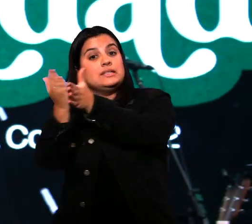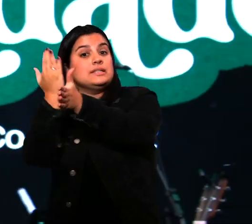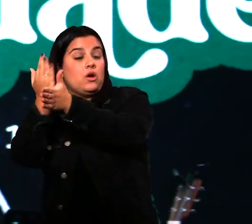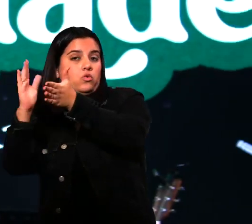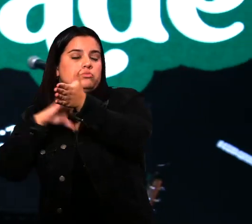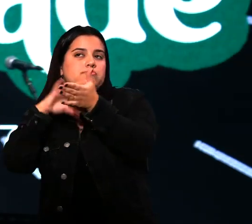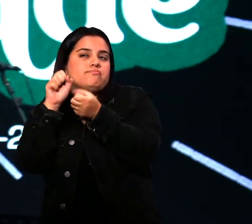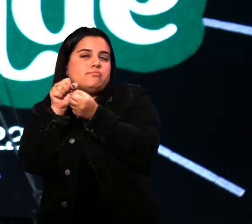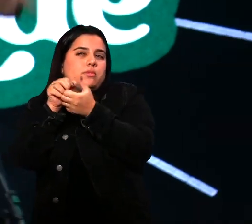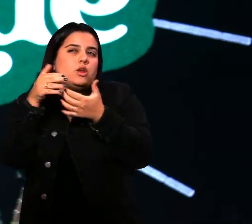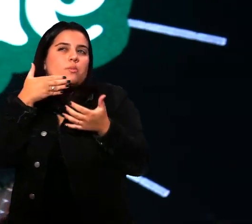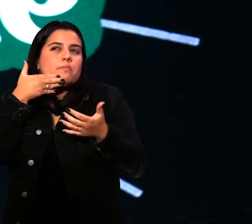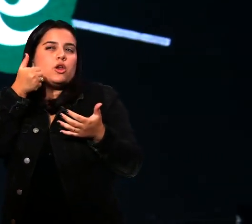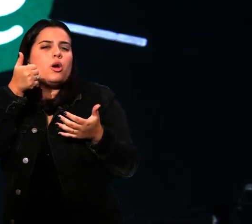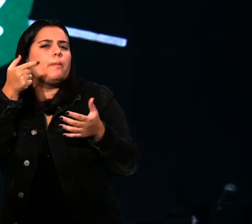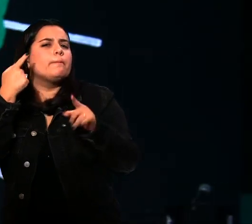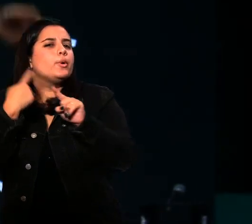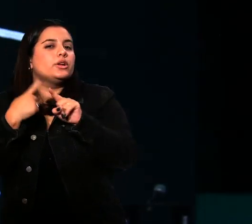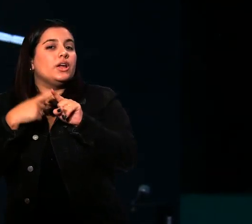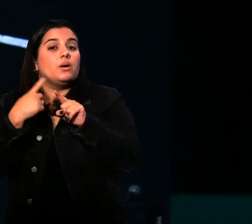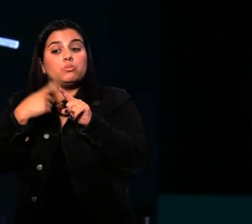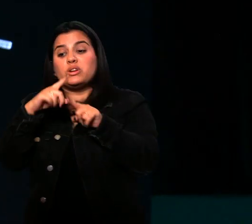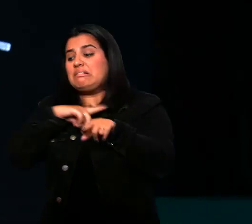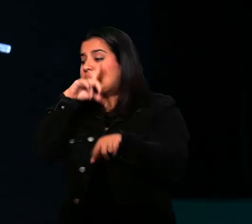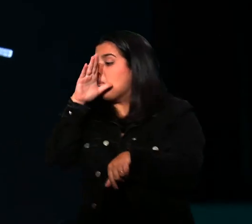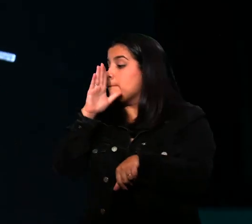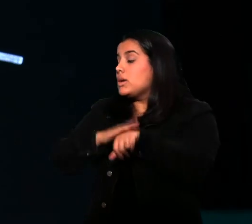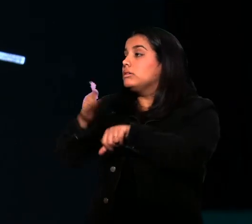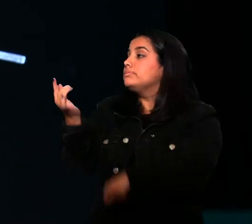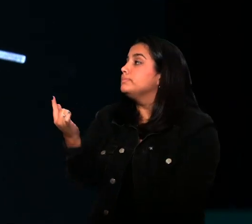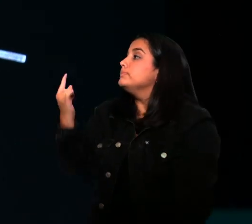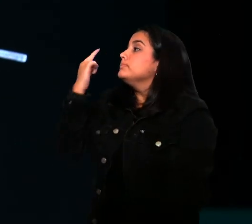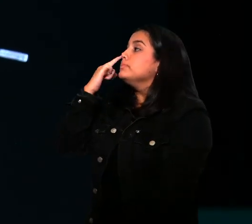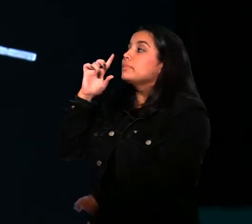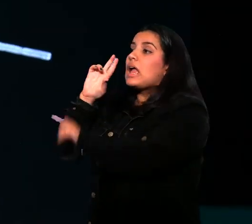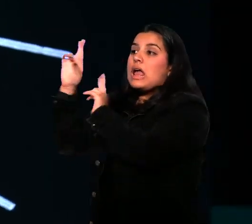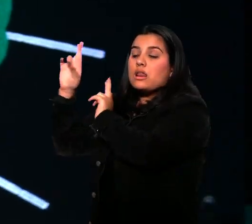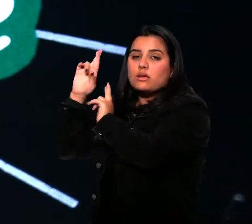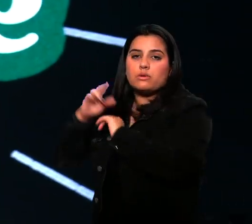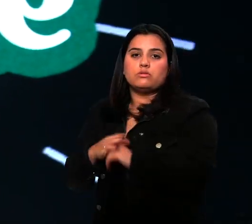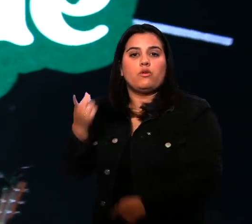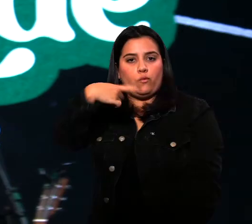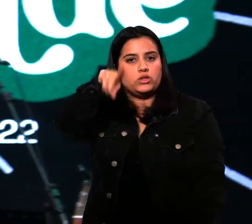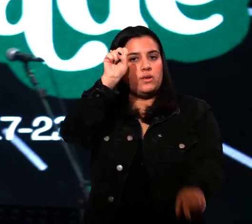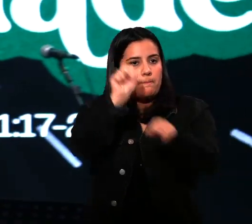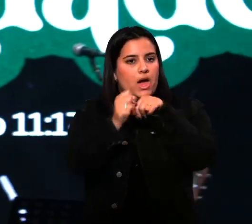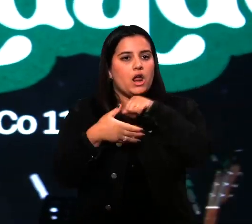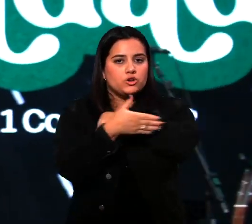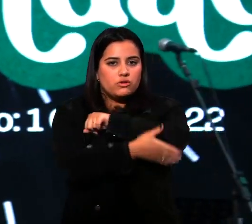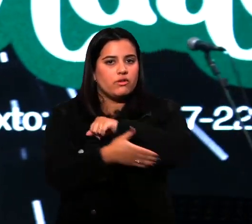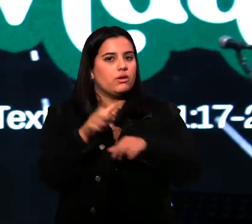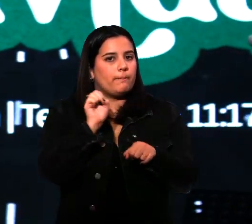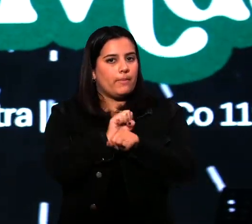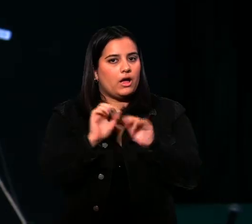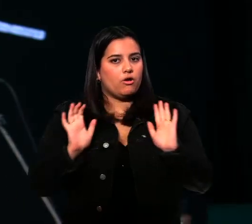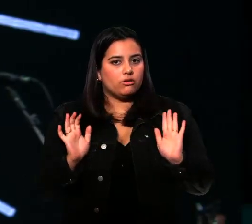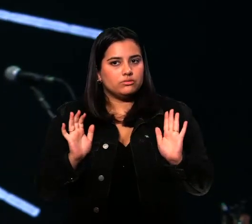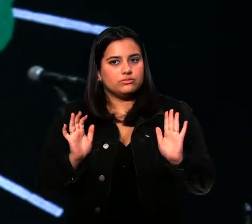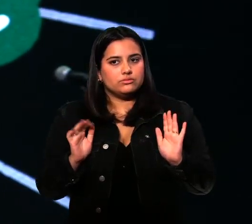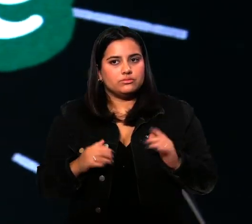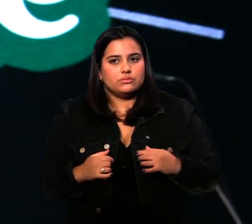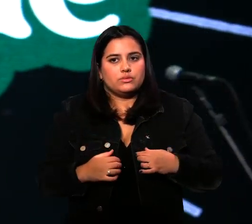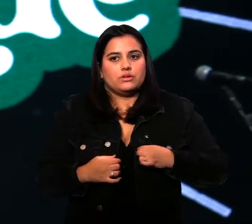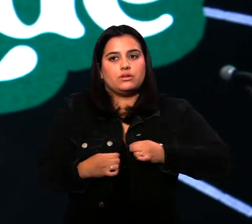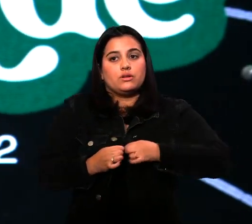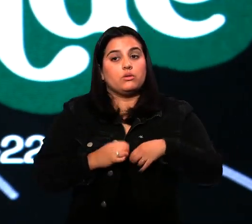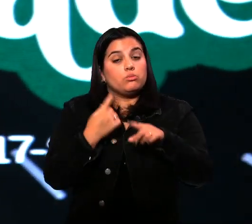derramado sobre eles coisas ainda maiores. E você larga a mão de ser invejoso e ficar com inveja do irmão que está brilhando mais que você. Ou melhor, refletindo mais do que você. Porque